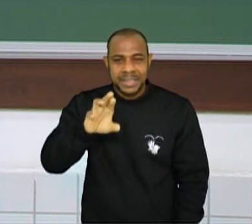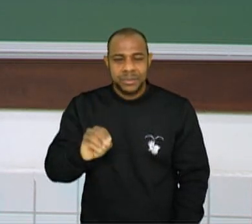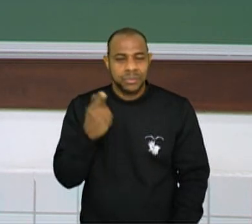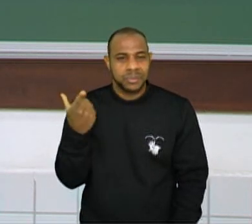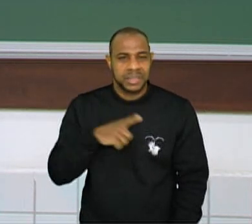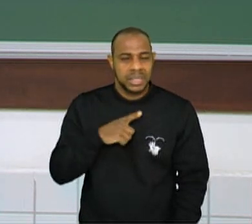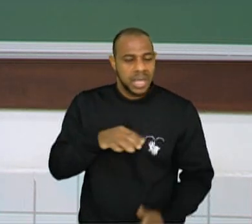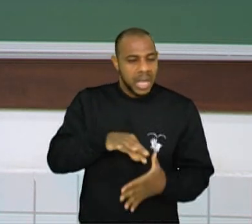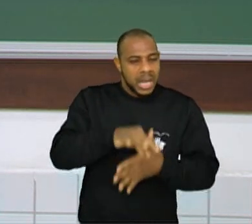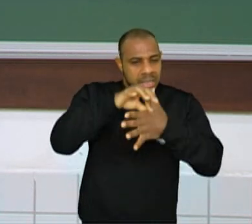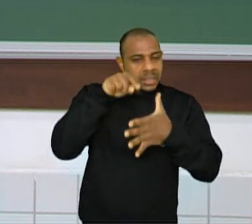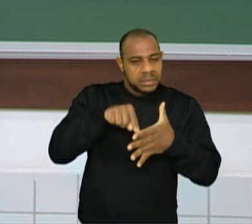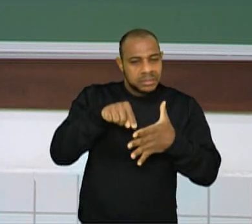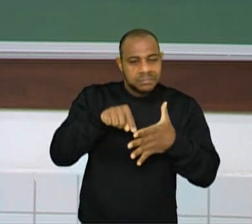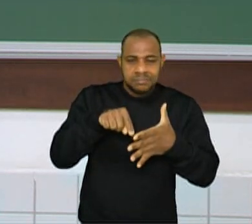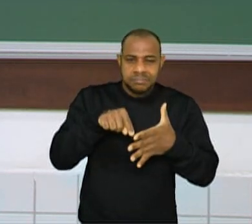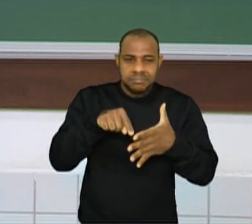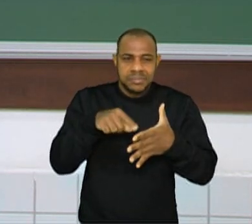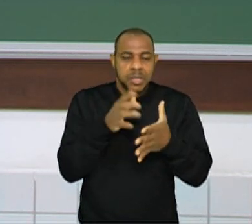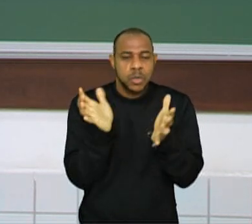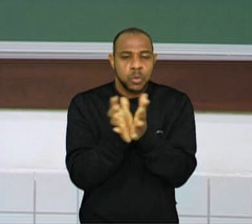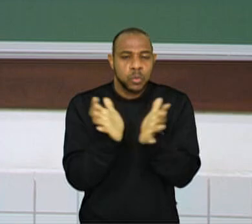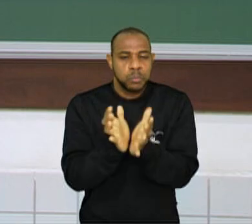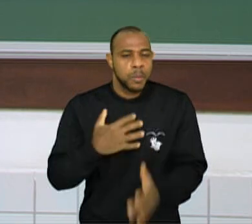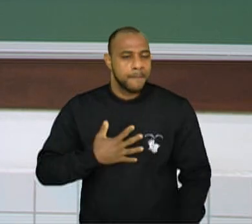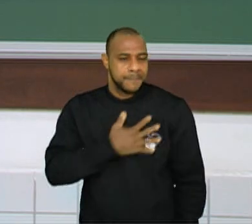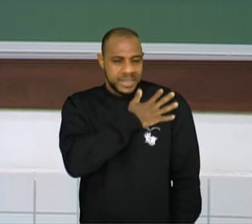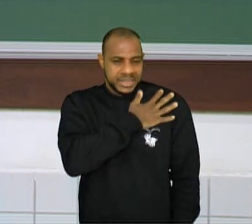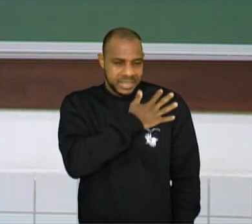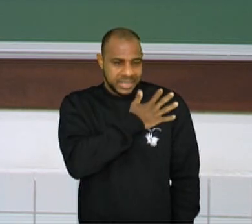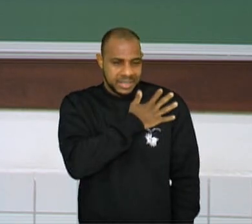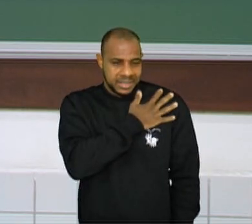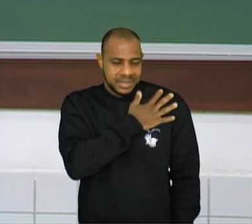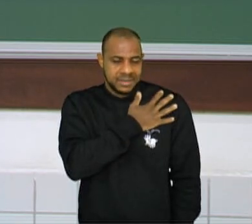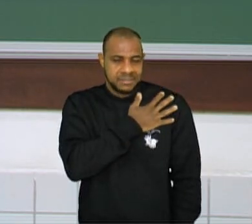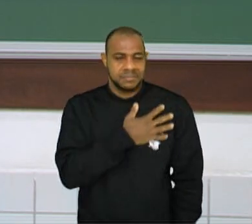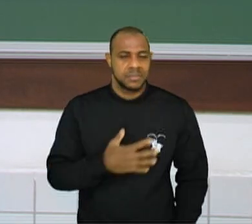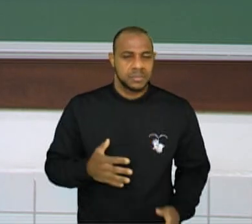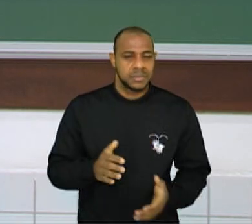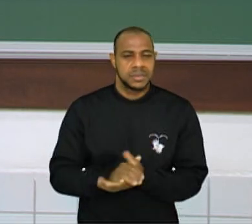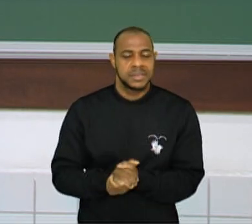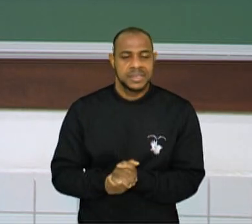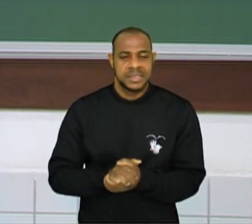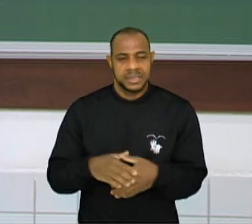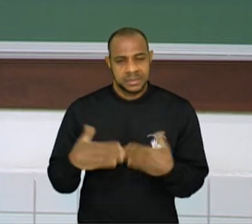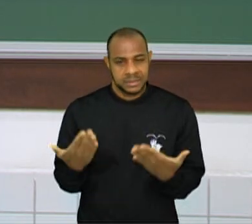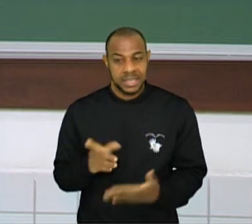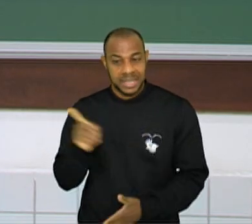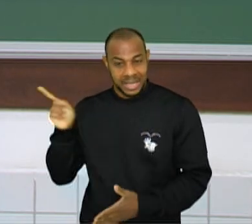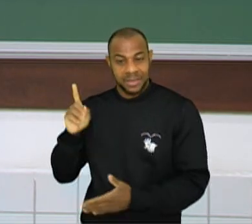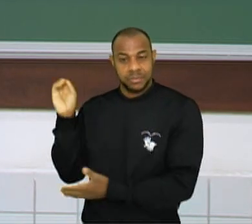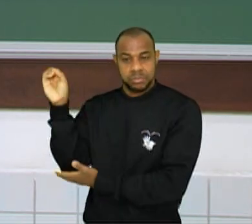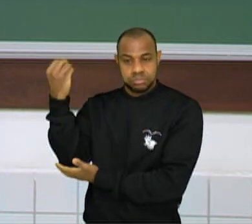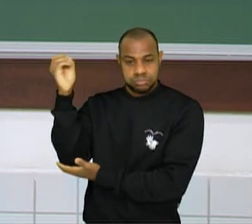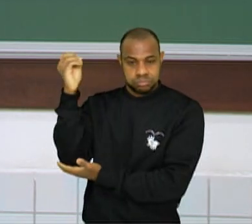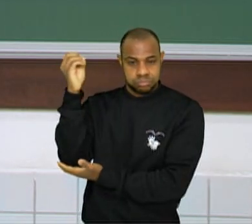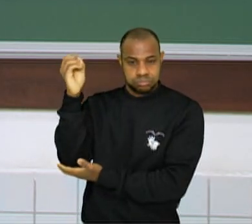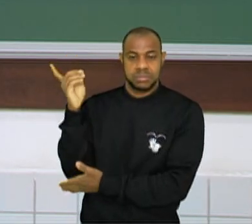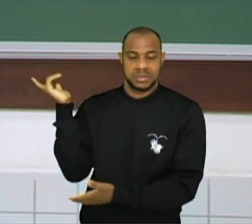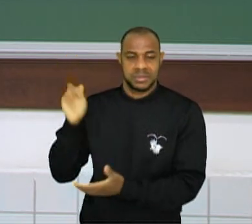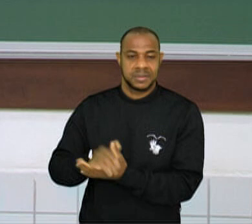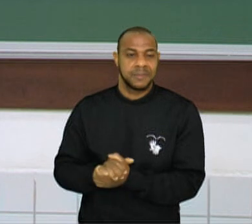à liderança de grupos militares, de batalhões militares, de uma divisão lá no Rio Grande do Sul, que eu